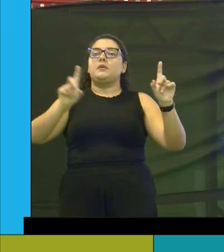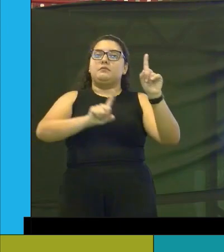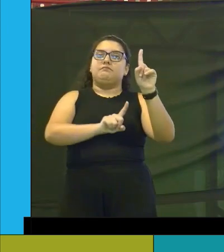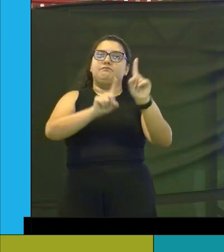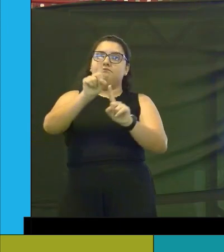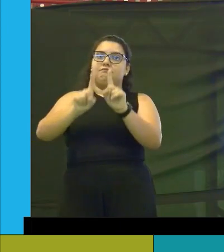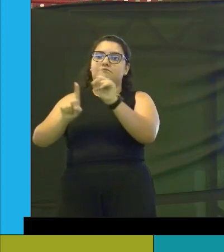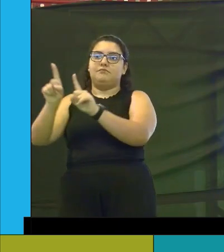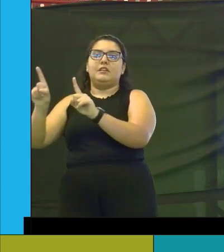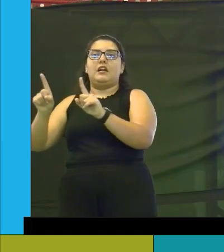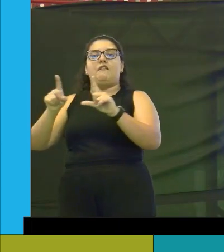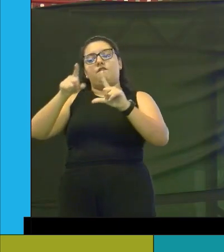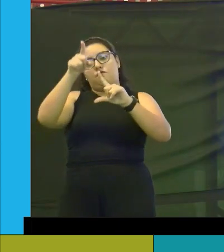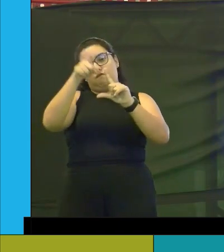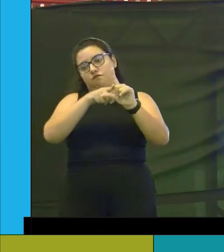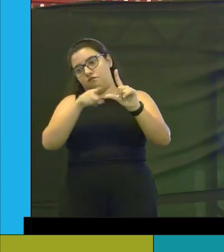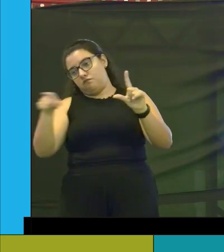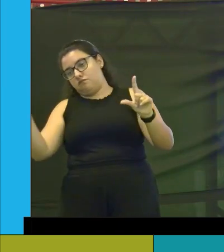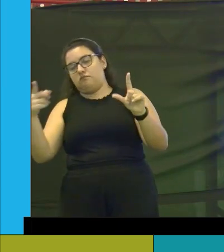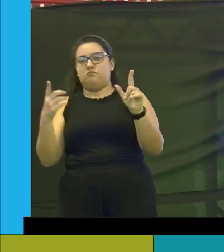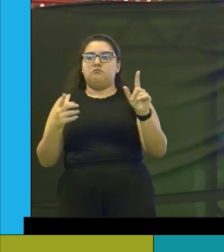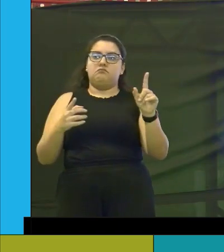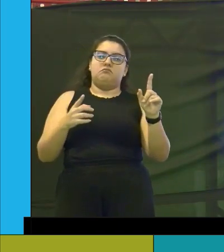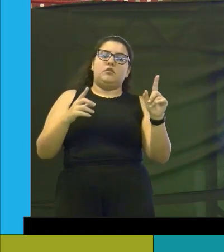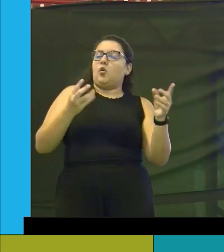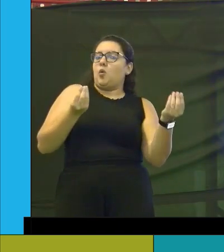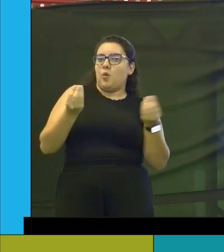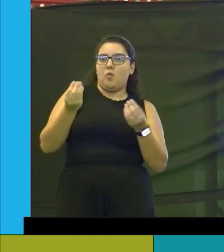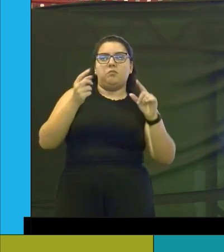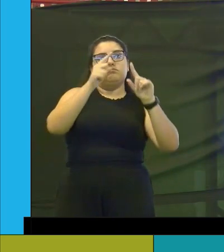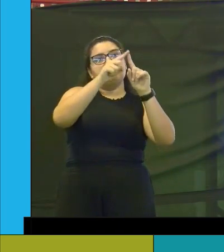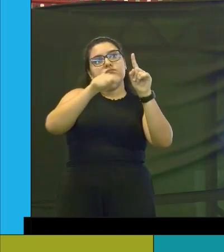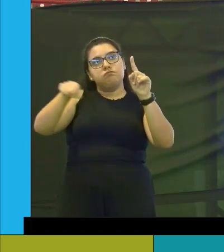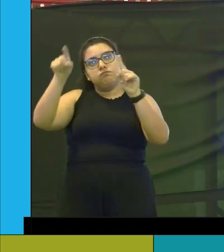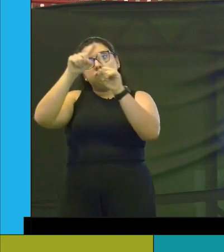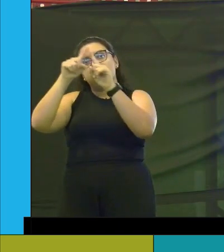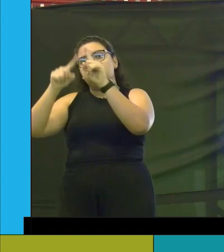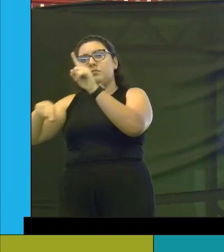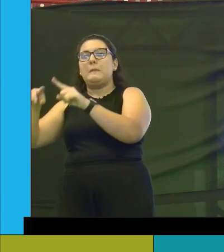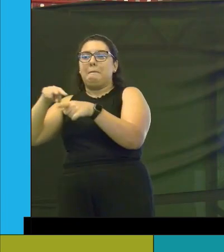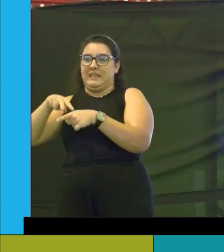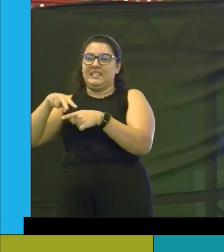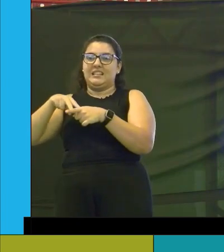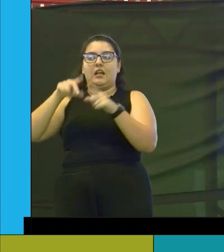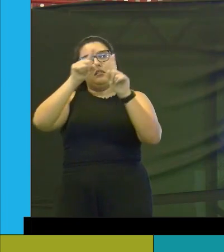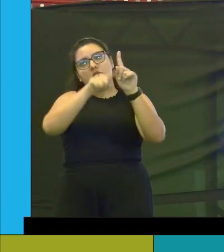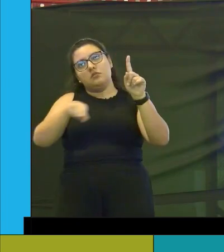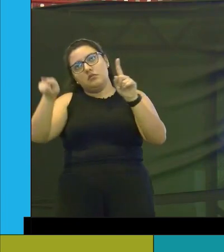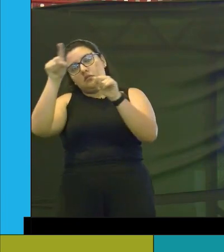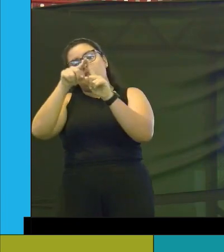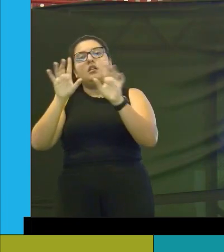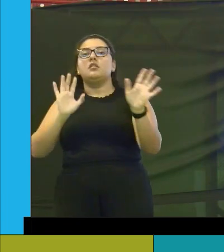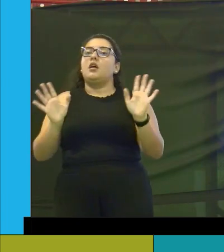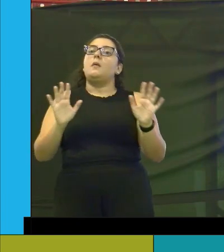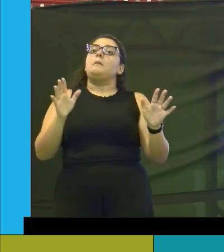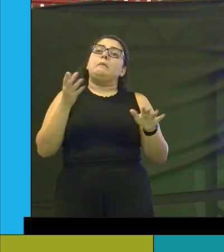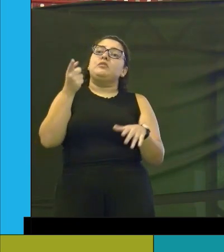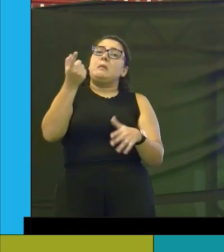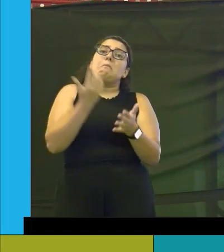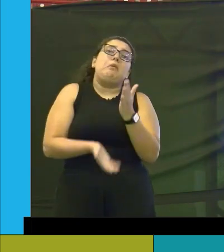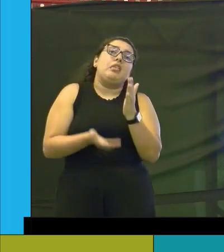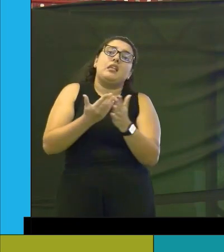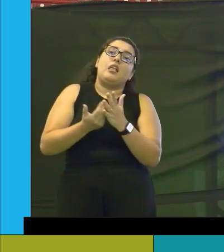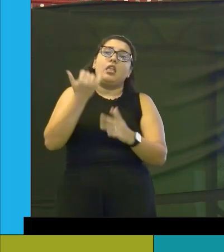o Daniel está trabalhando nessa técnica aqui direto. Não é vocês chegarem e ter que perder tempo calculando, resolvendo, perdendo tempo para poder